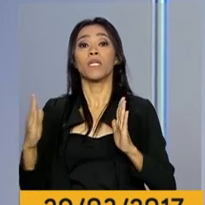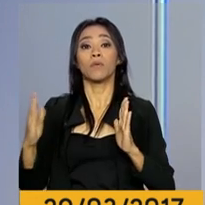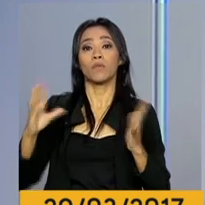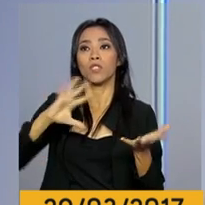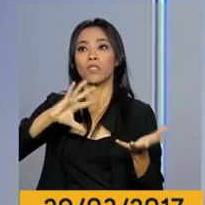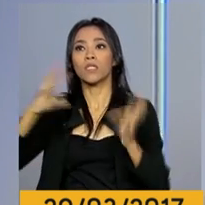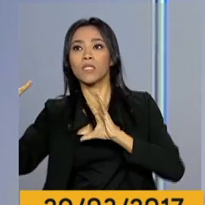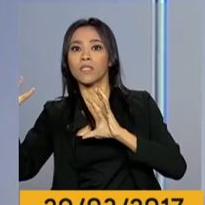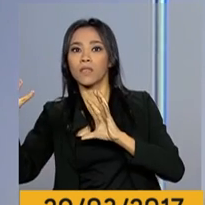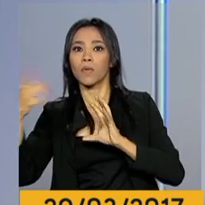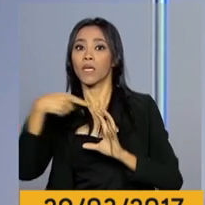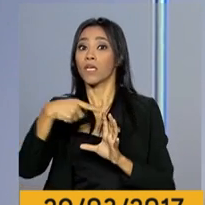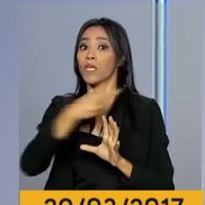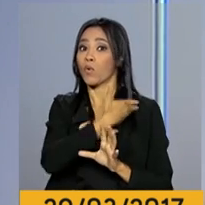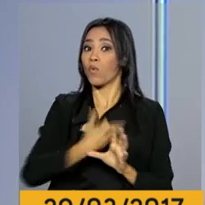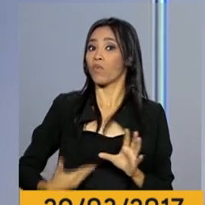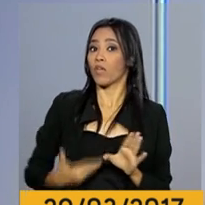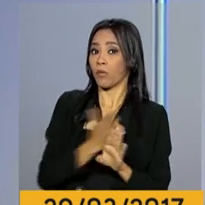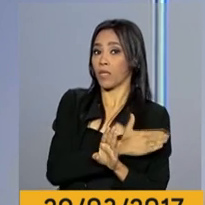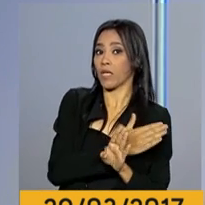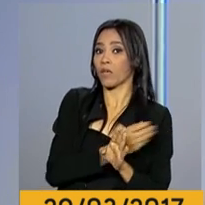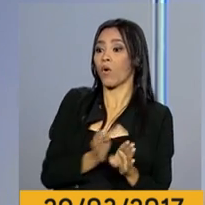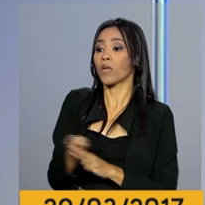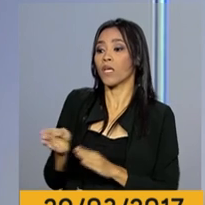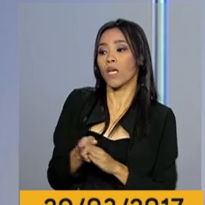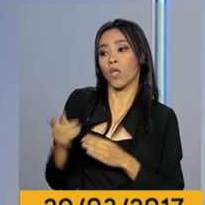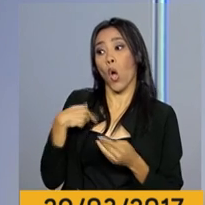governo anterior colabora com o governo chega